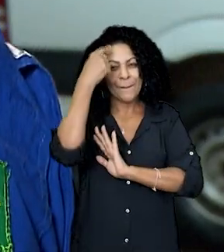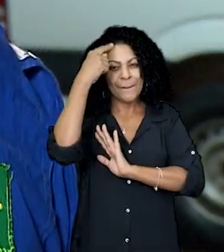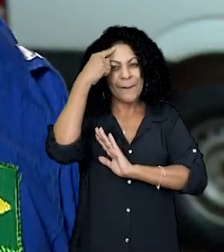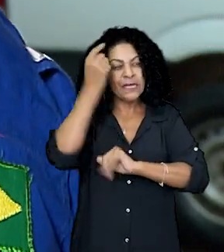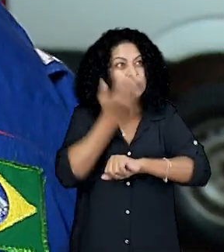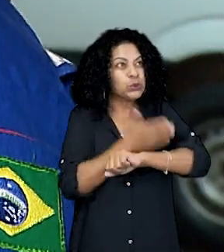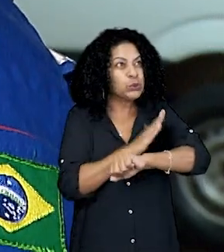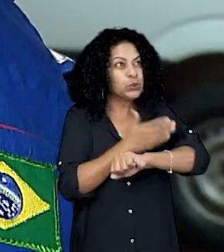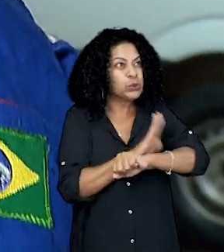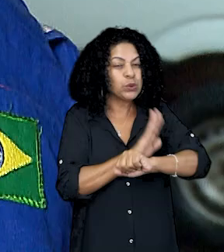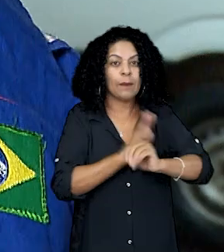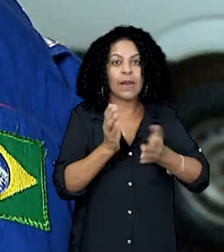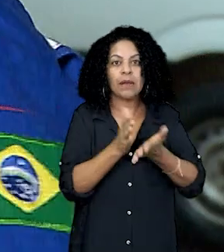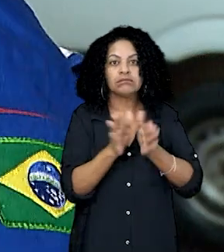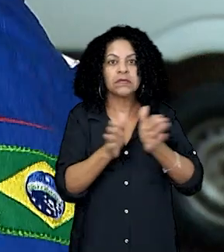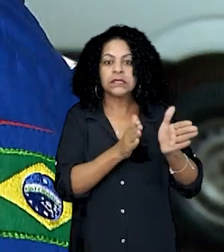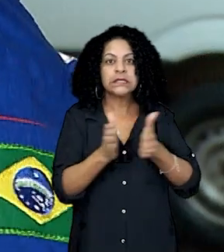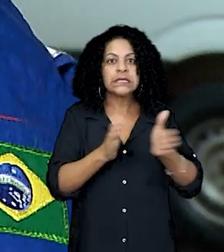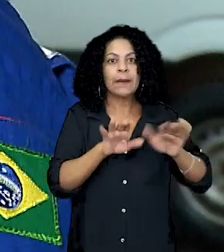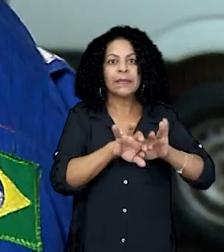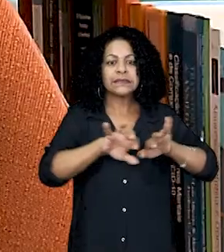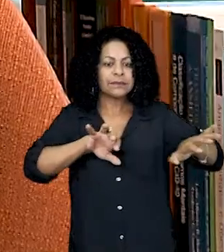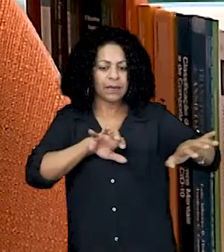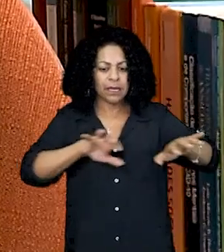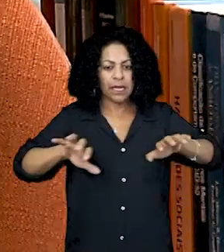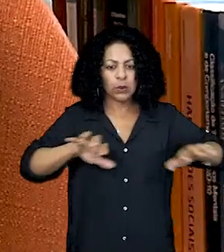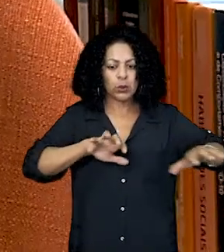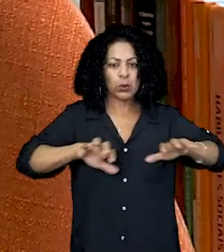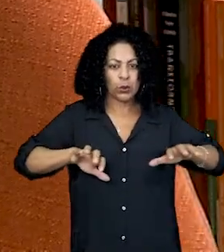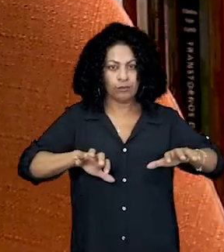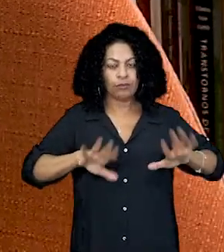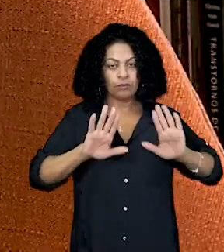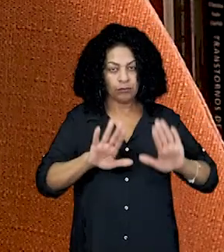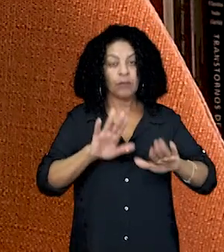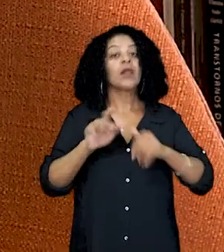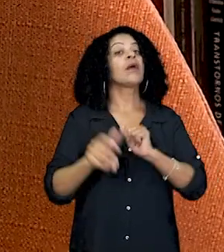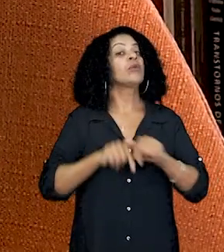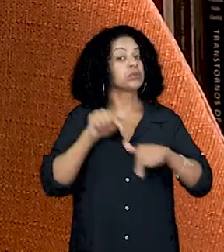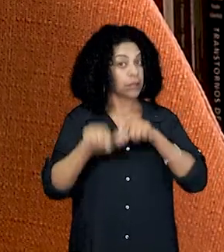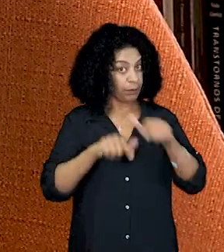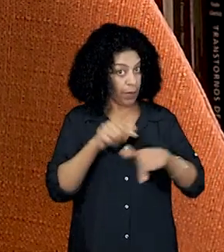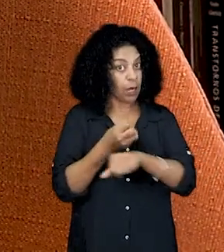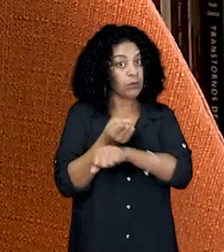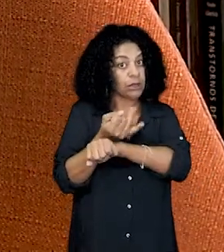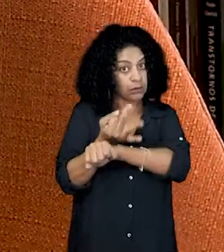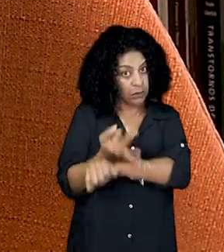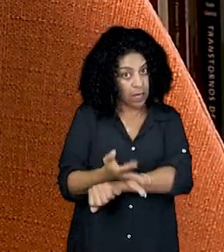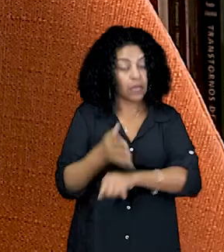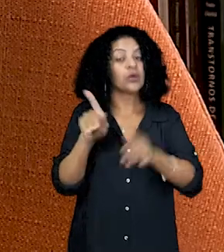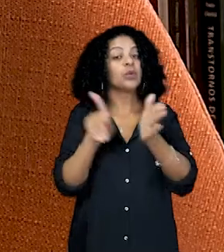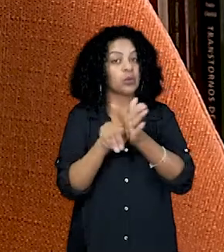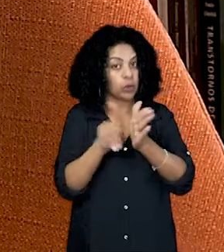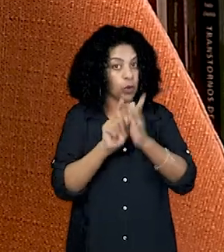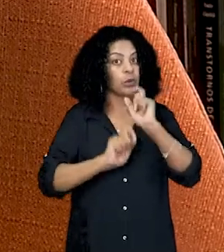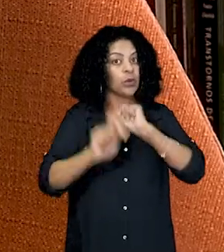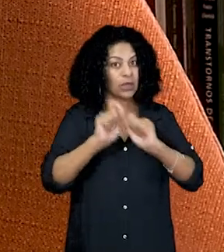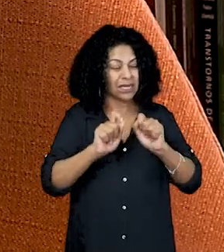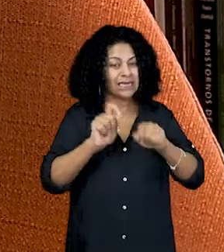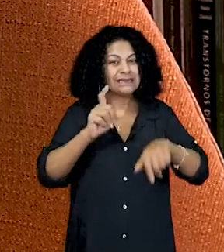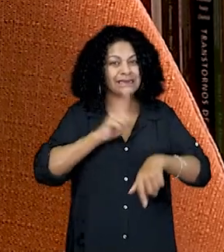pudesse separar as coisas, né? O trabalho noturno, ele já por si só, ele causa